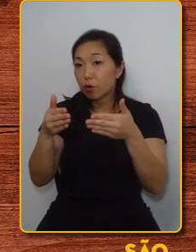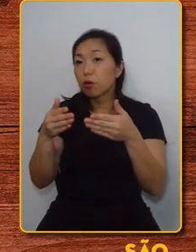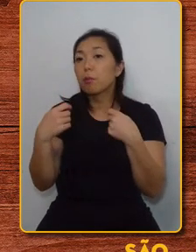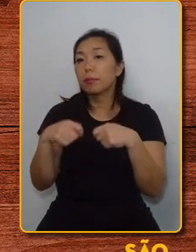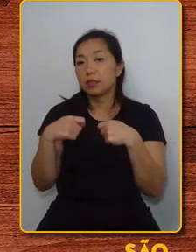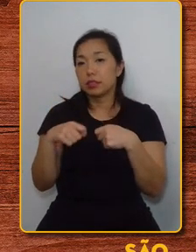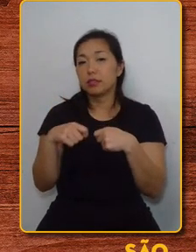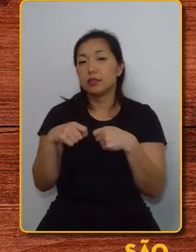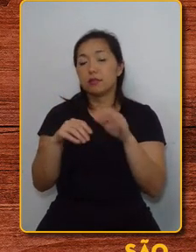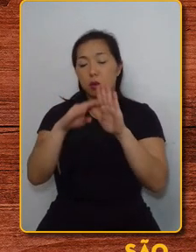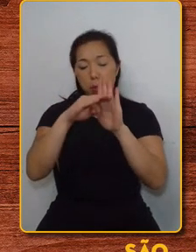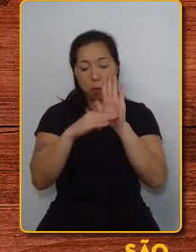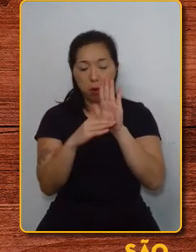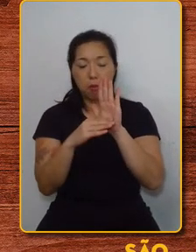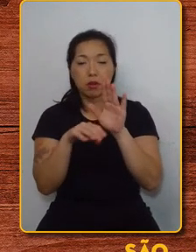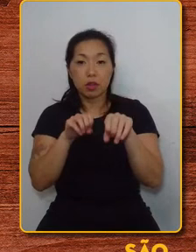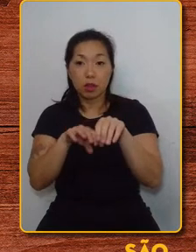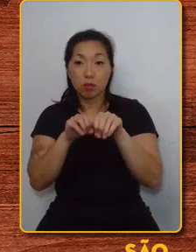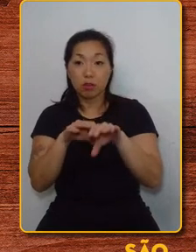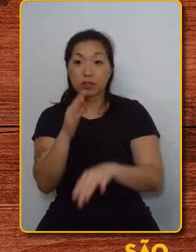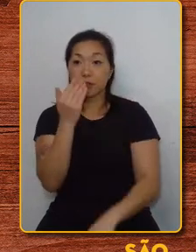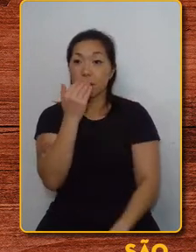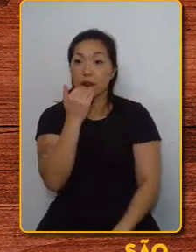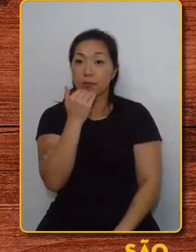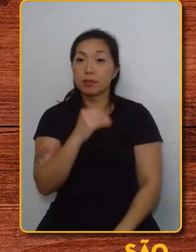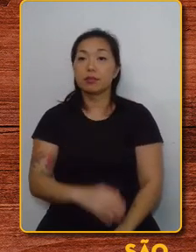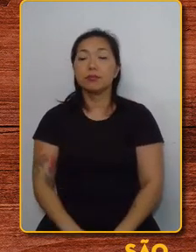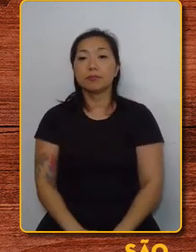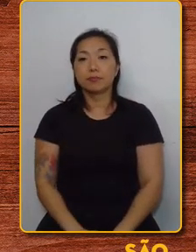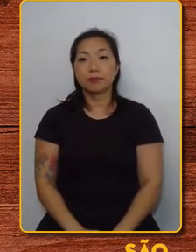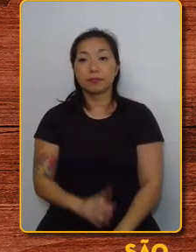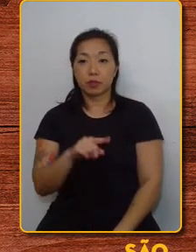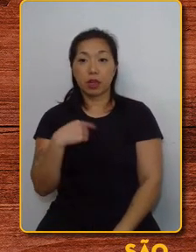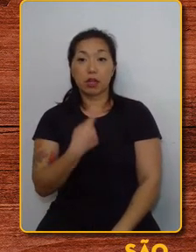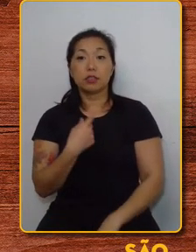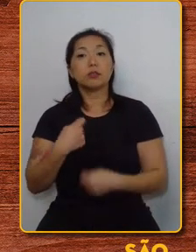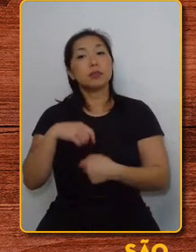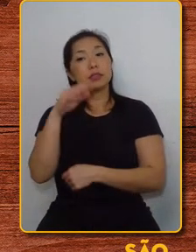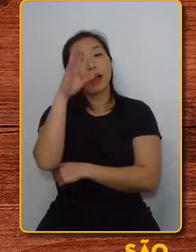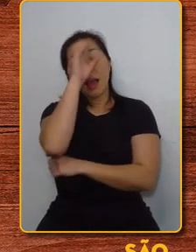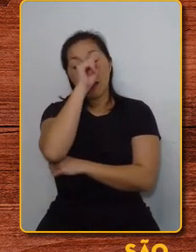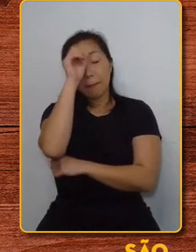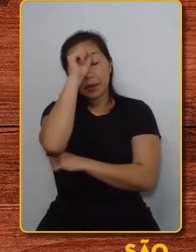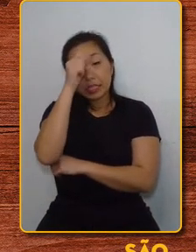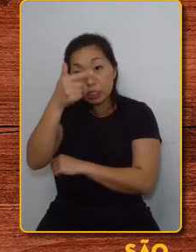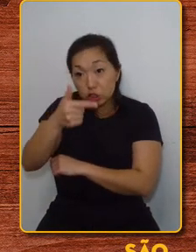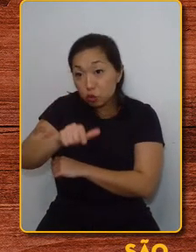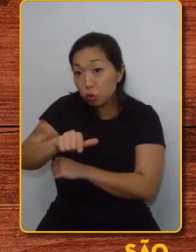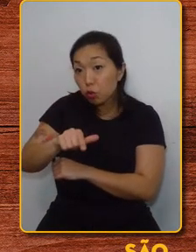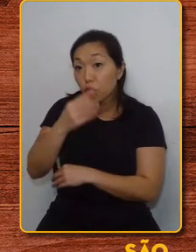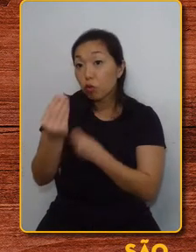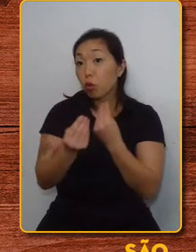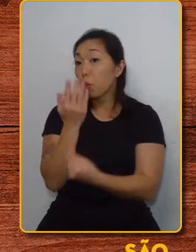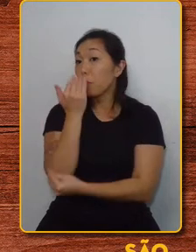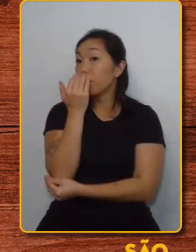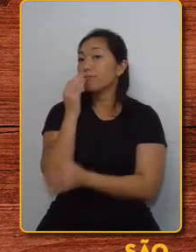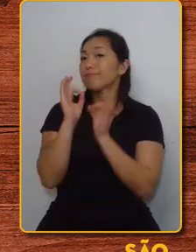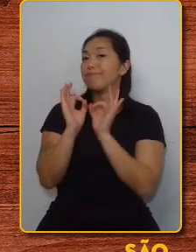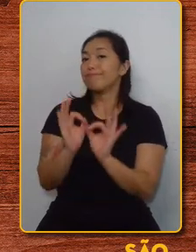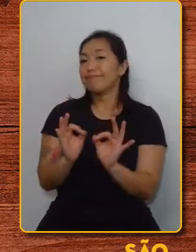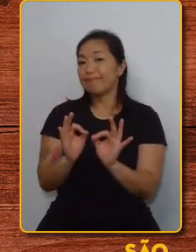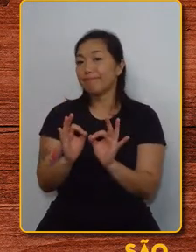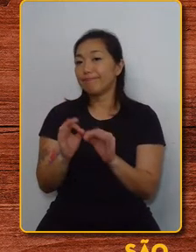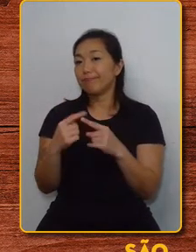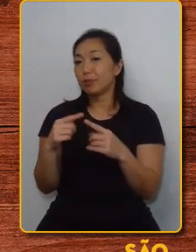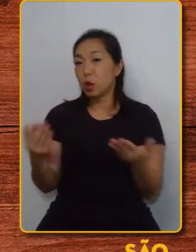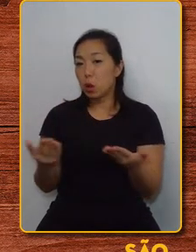educação alimentar. Nós teremos que reaprender a comer, né? Hoje nós não sabemos